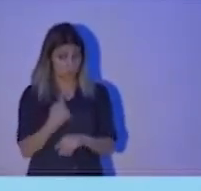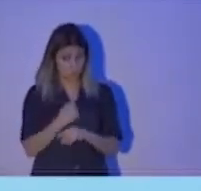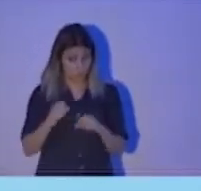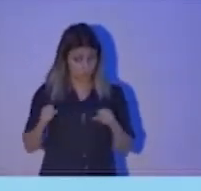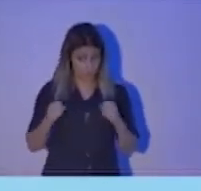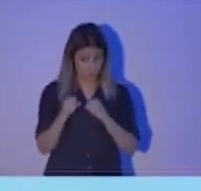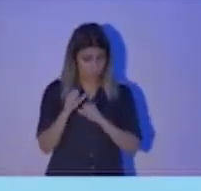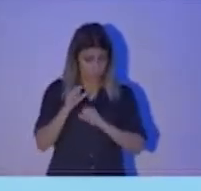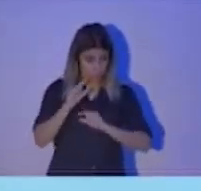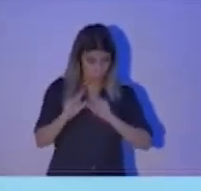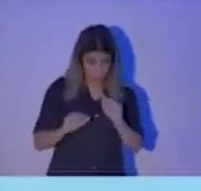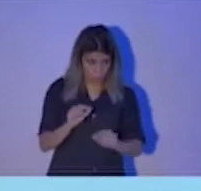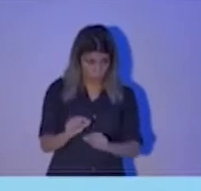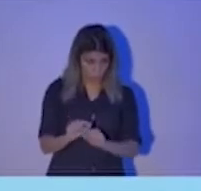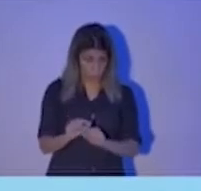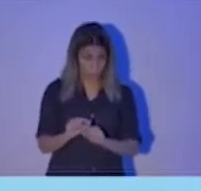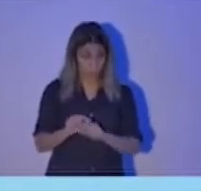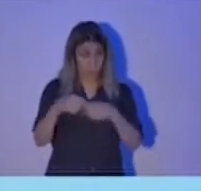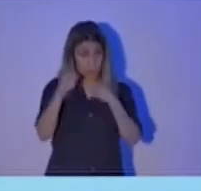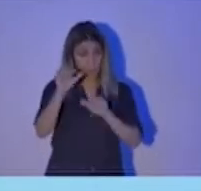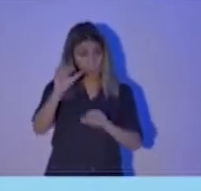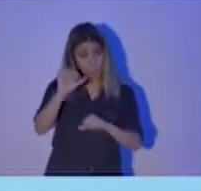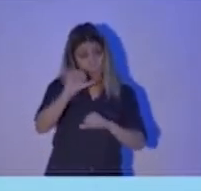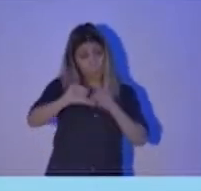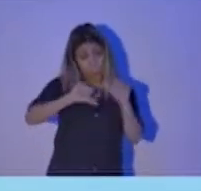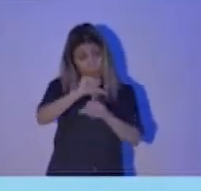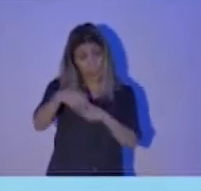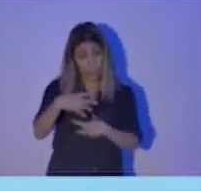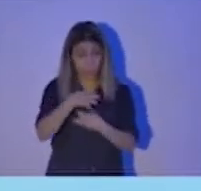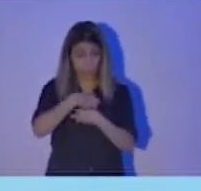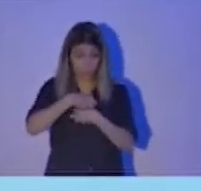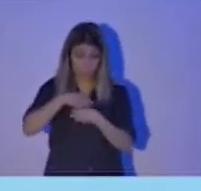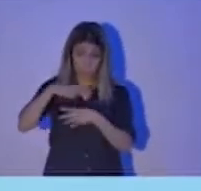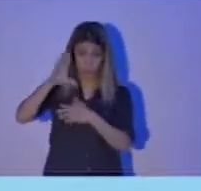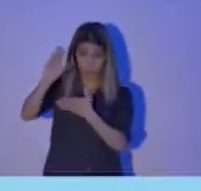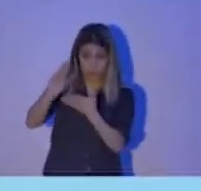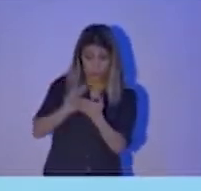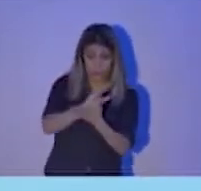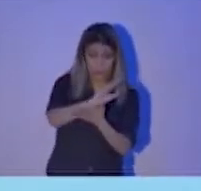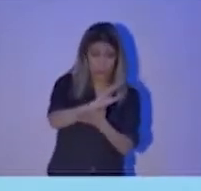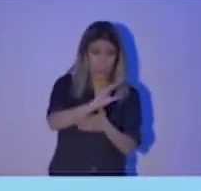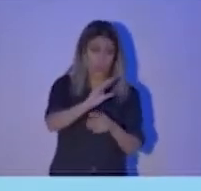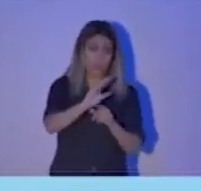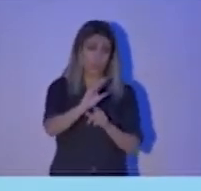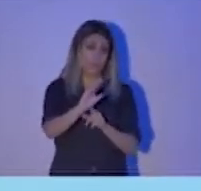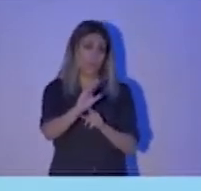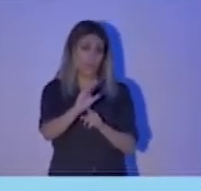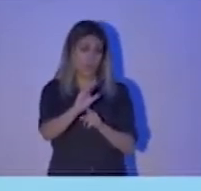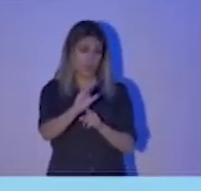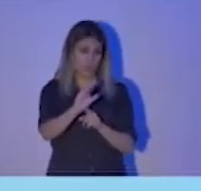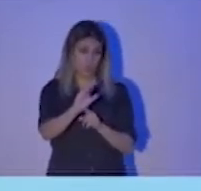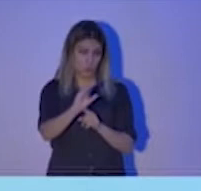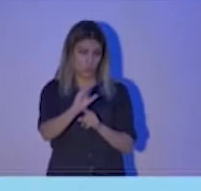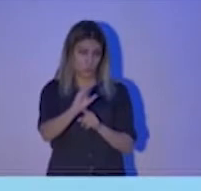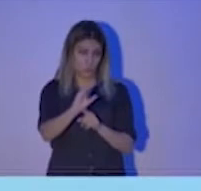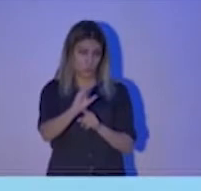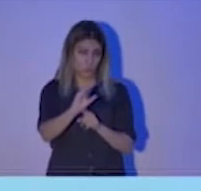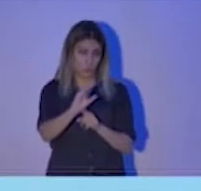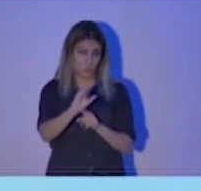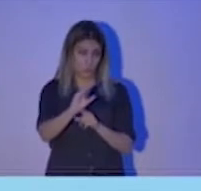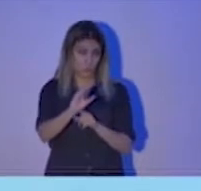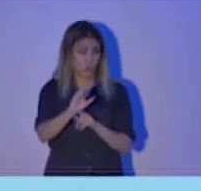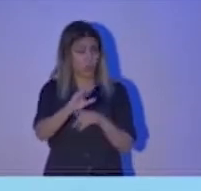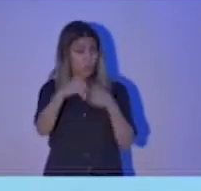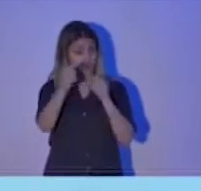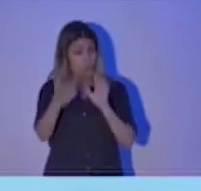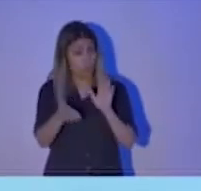mudança da lógica do financiamento, que a gente, de fato, tenha a noção de quanto custa financiar um aluno, ou seja, é a